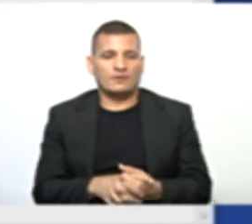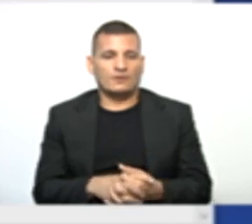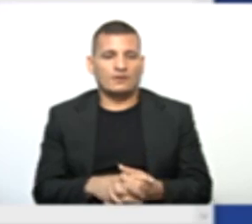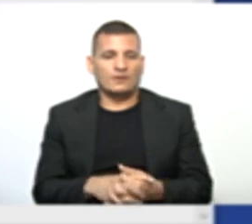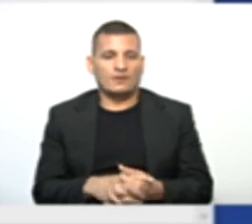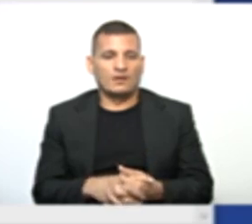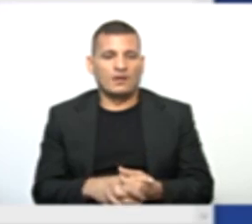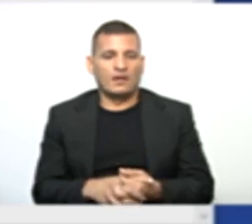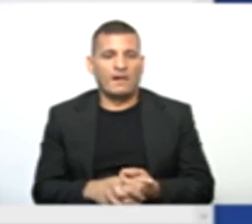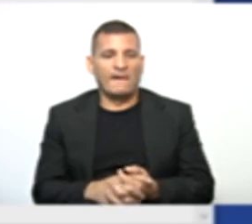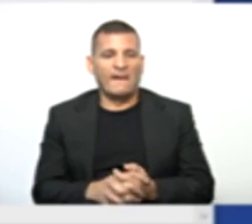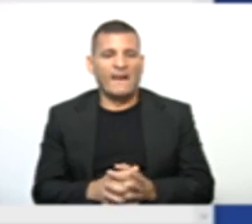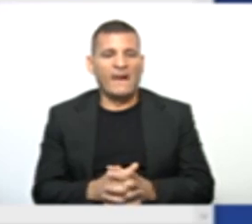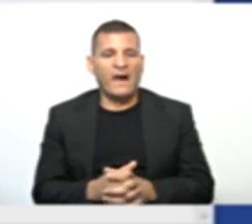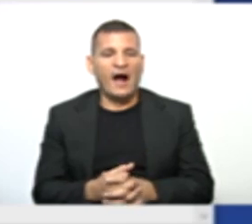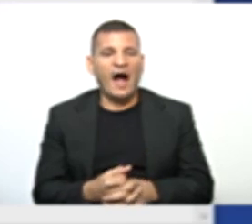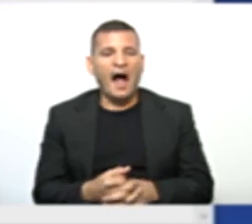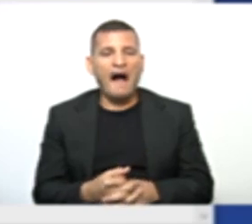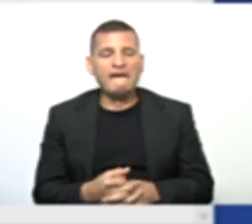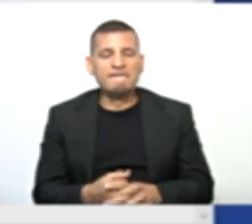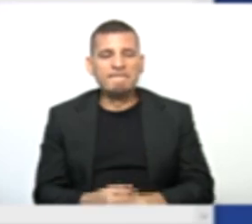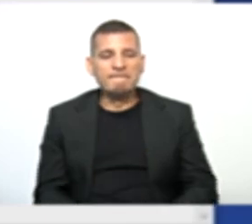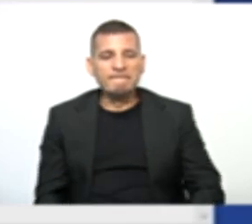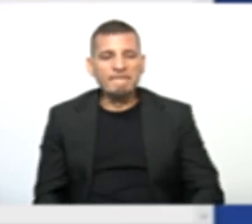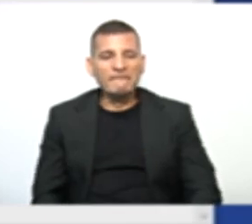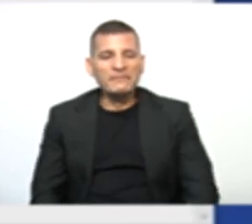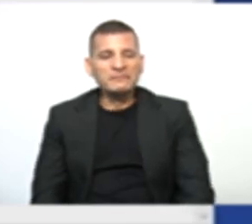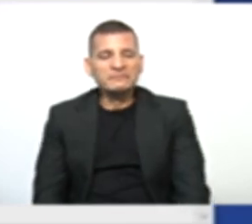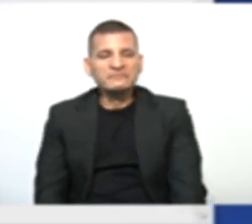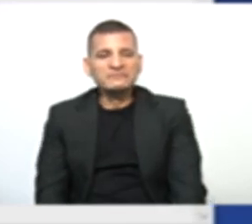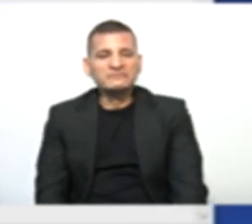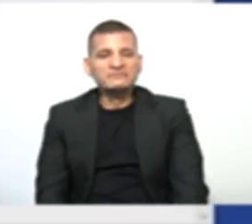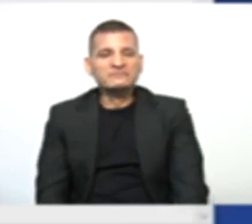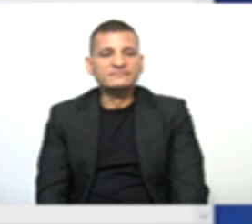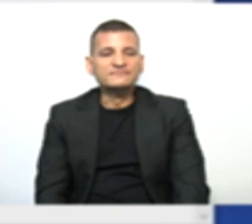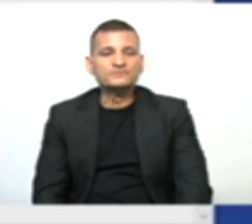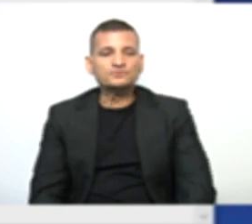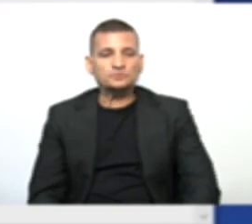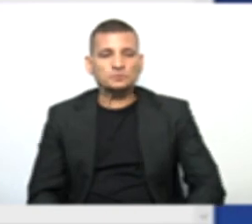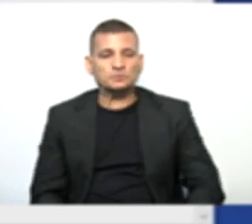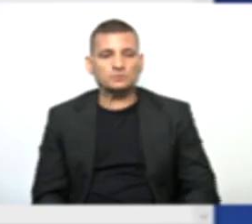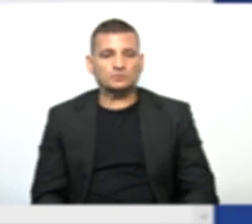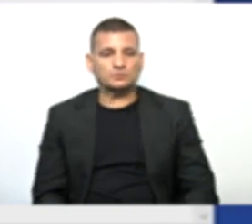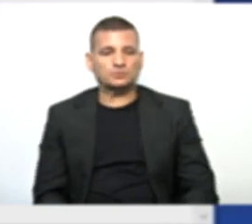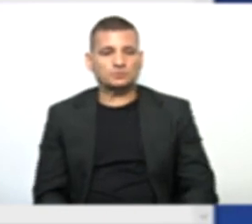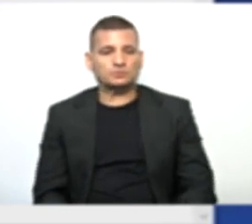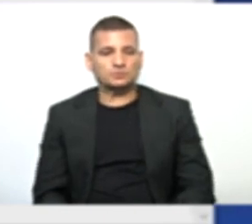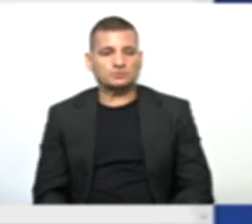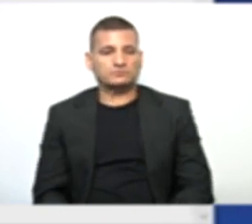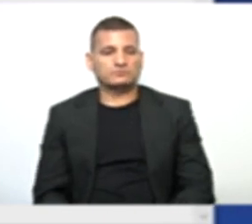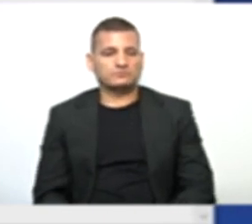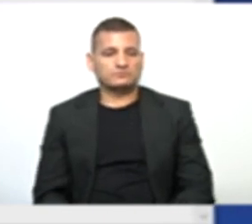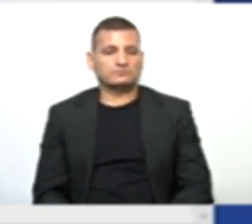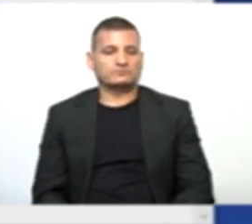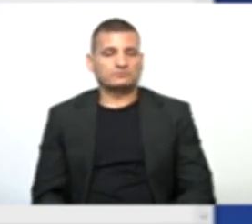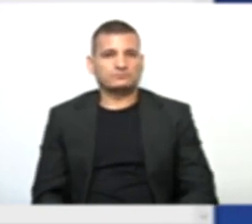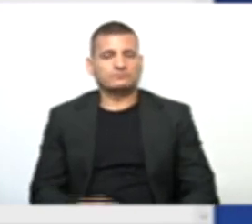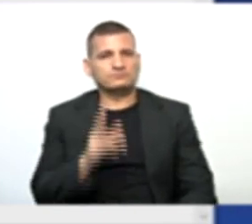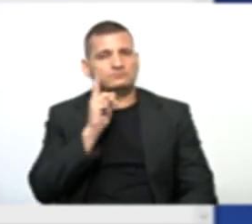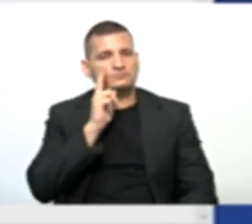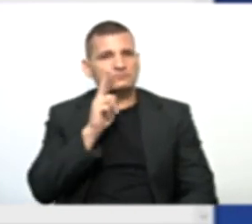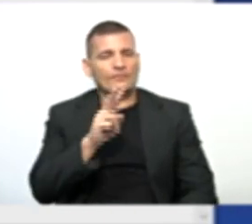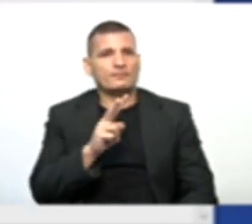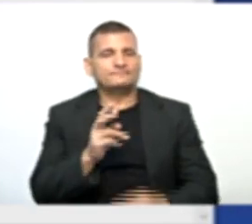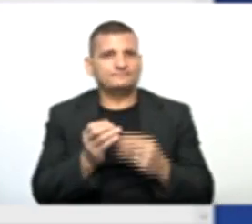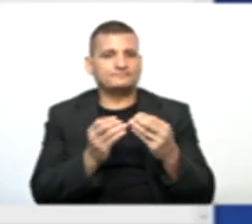5, por exemplo. Ele imprime de 0 até 5. Bom, então o que é? Vamos verificar a execução desse